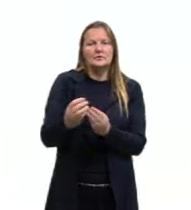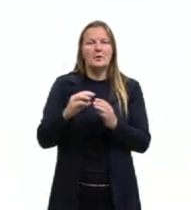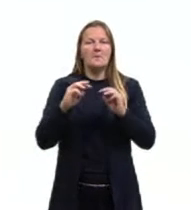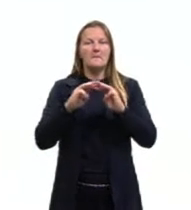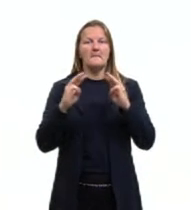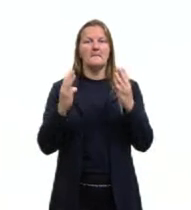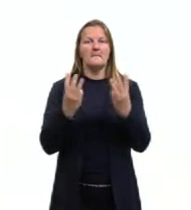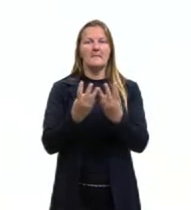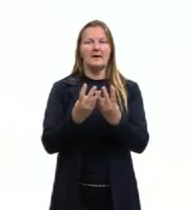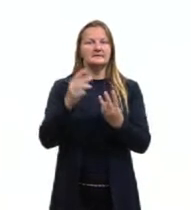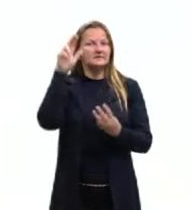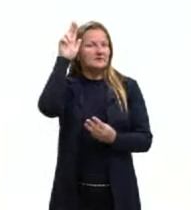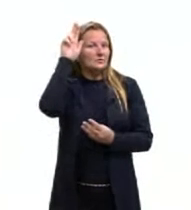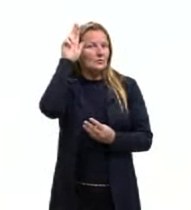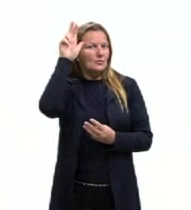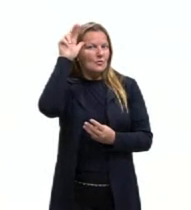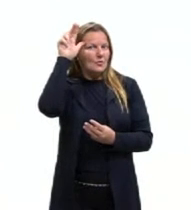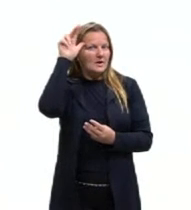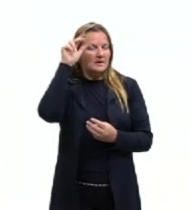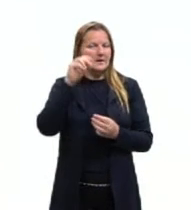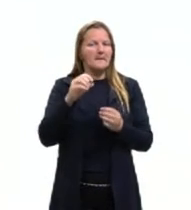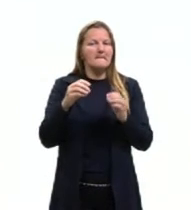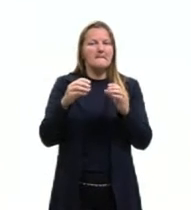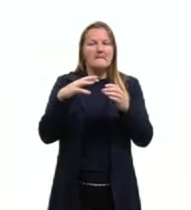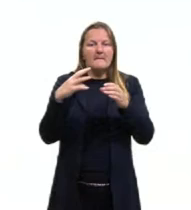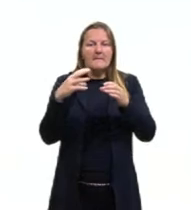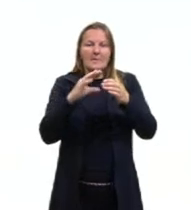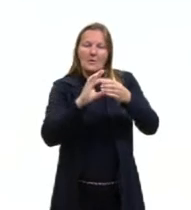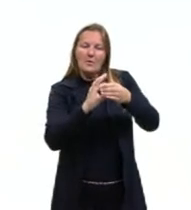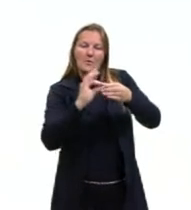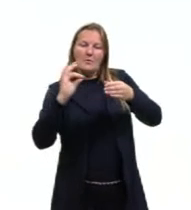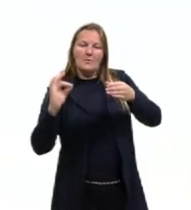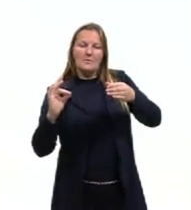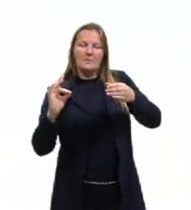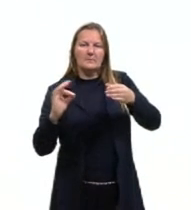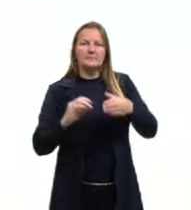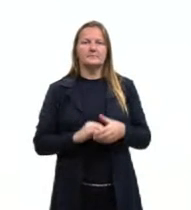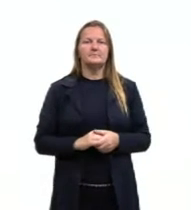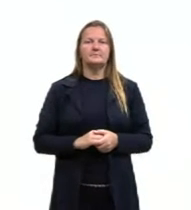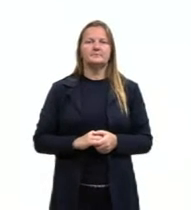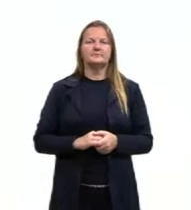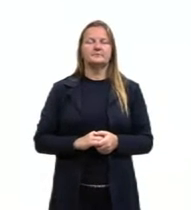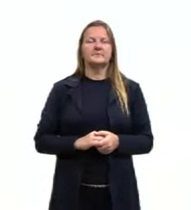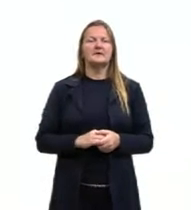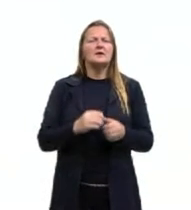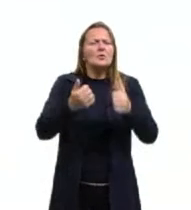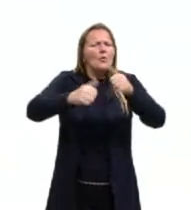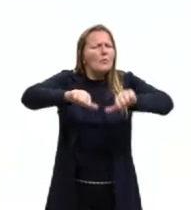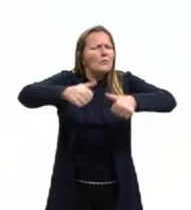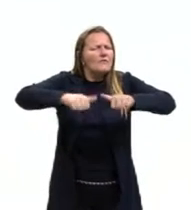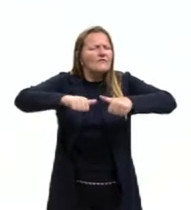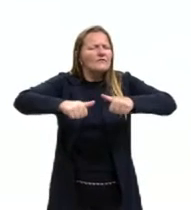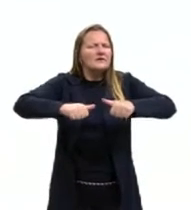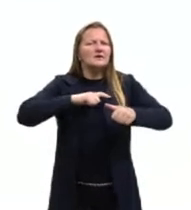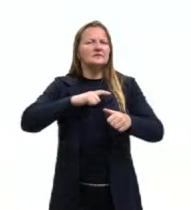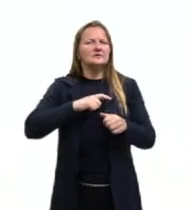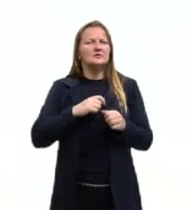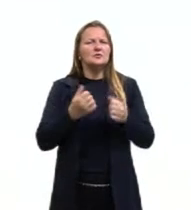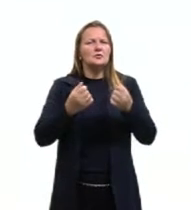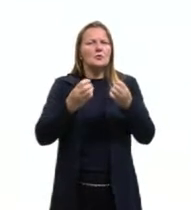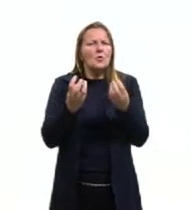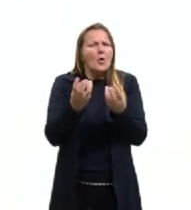massas dos Coelhos dessa amostra para avaliar a eficiência dessa ração